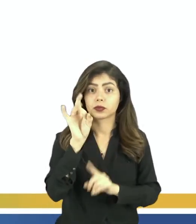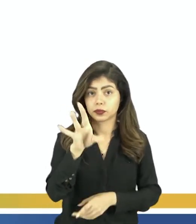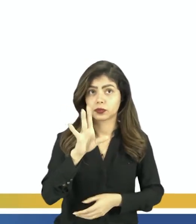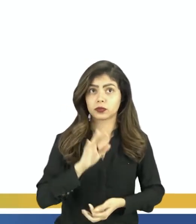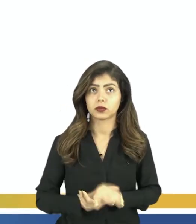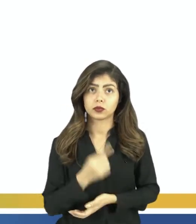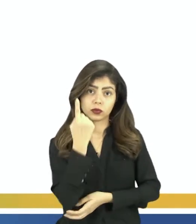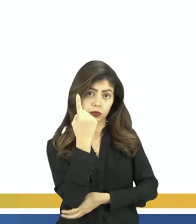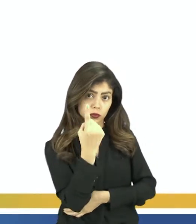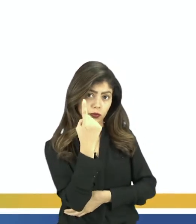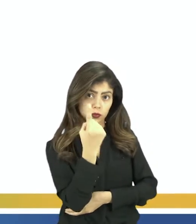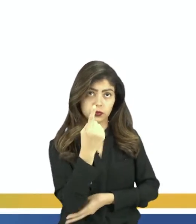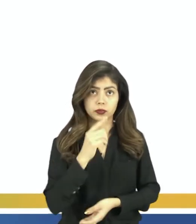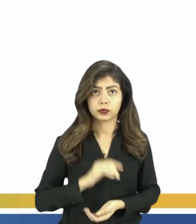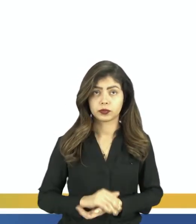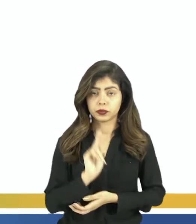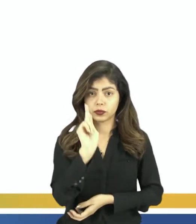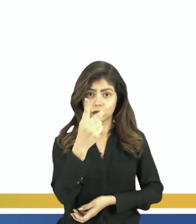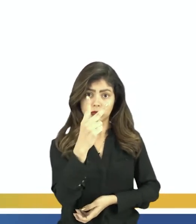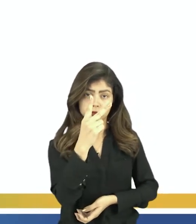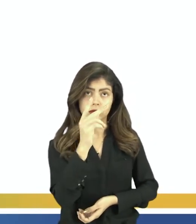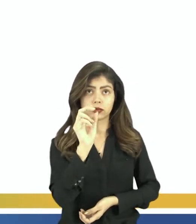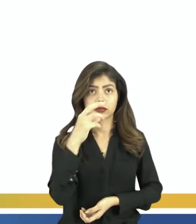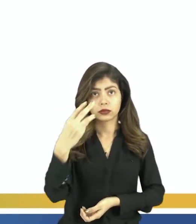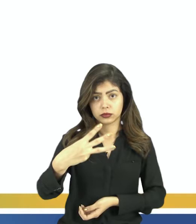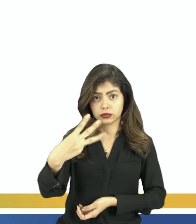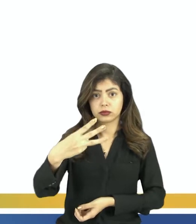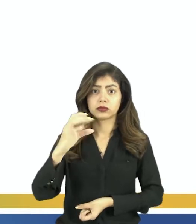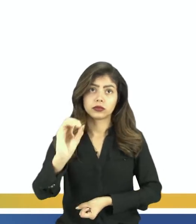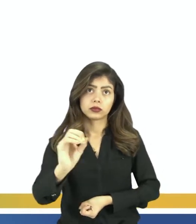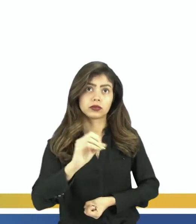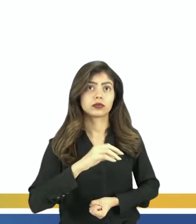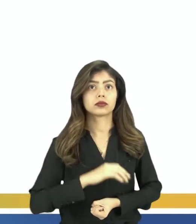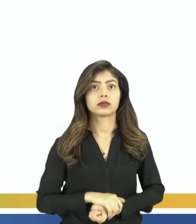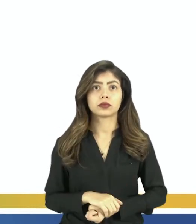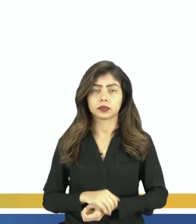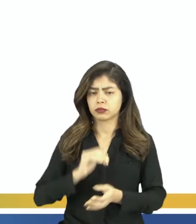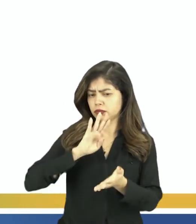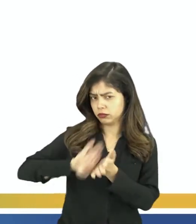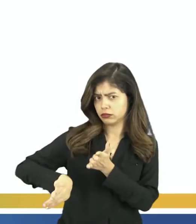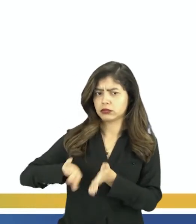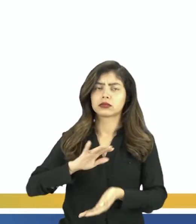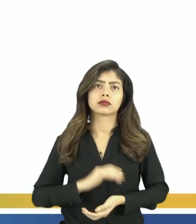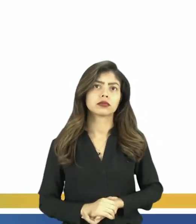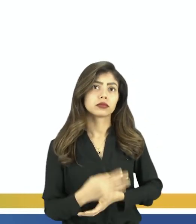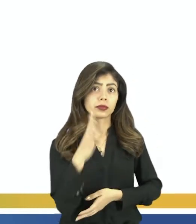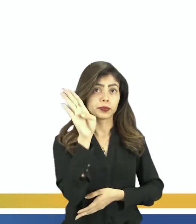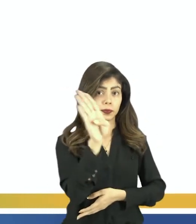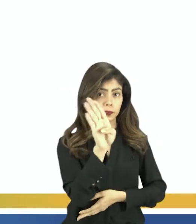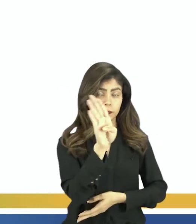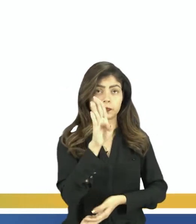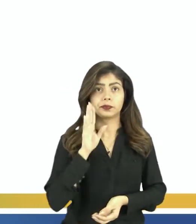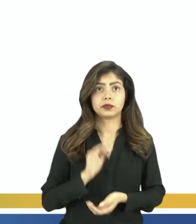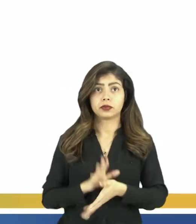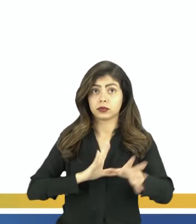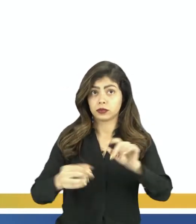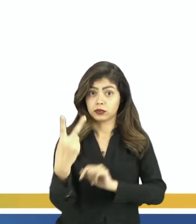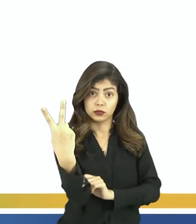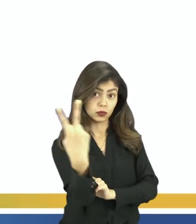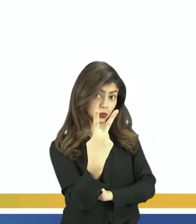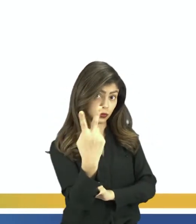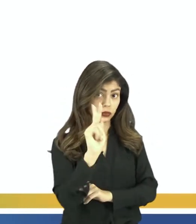apenas um hidrônio. Então, a letra A a gente já descarta, alternativa A. Na letra B, teve a formação de